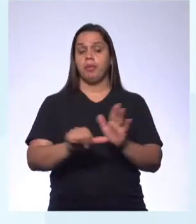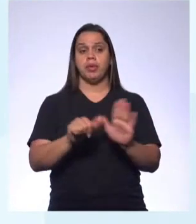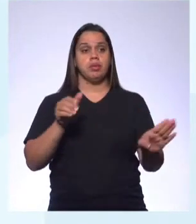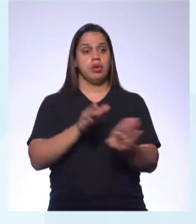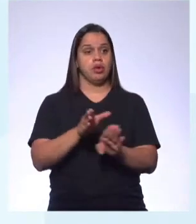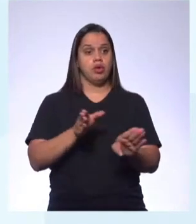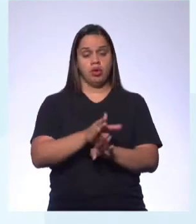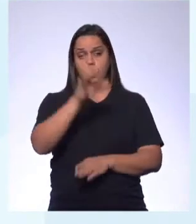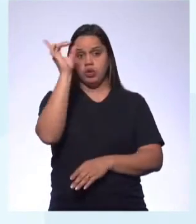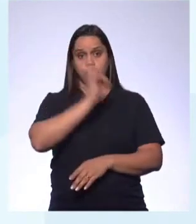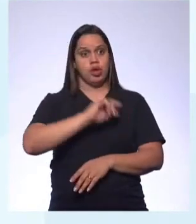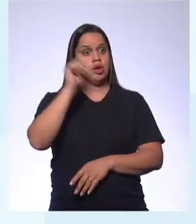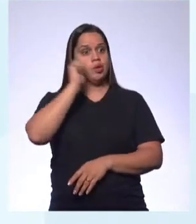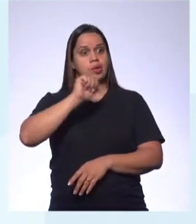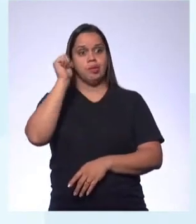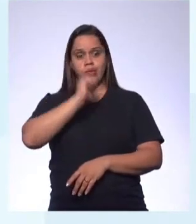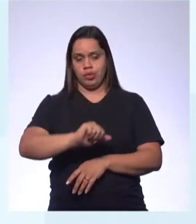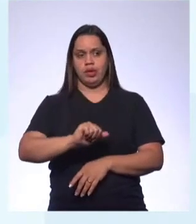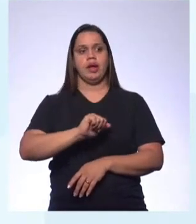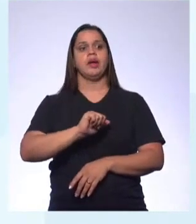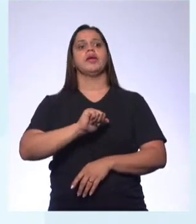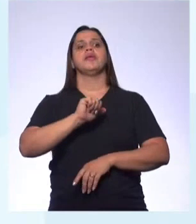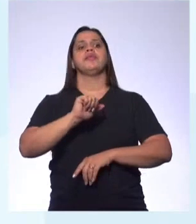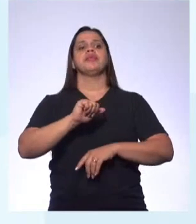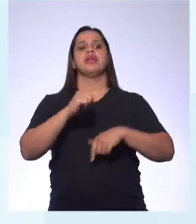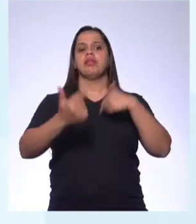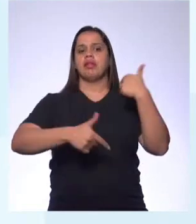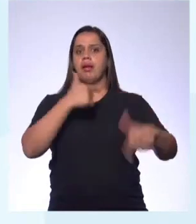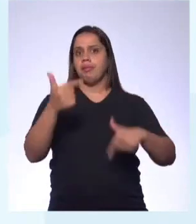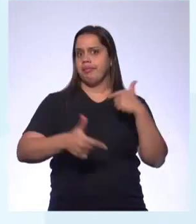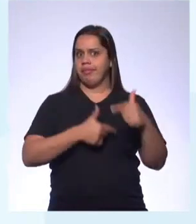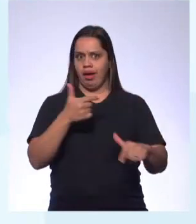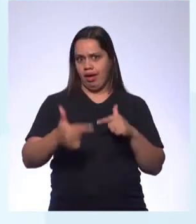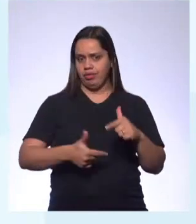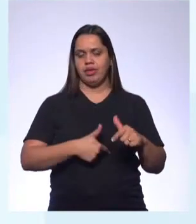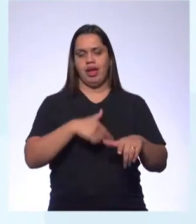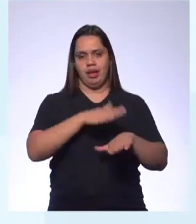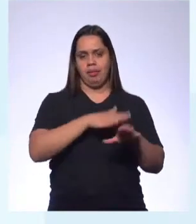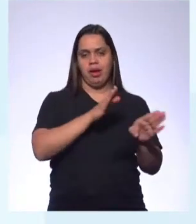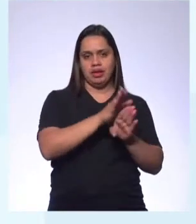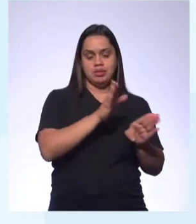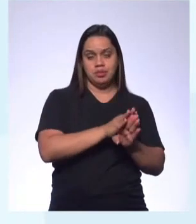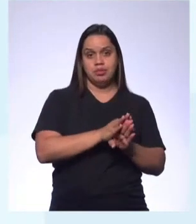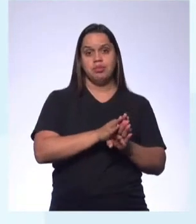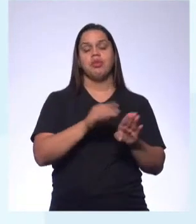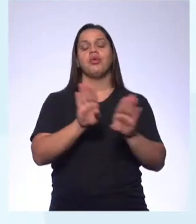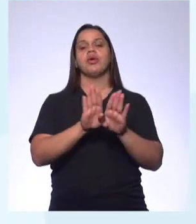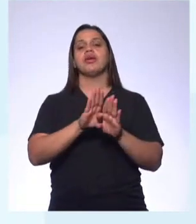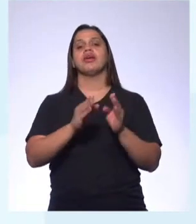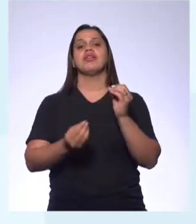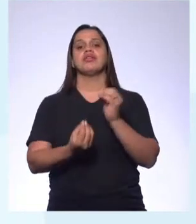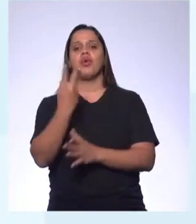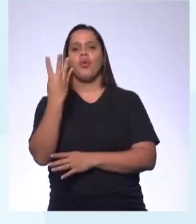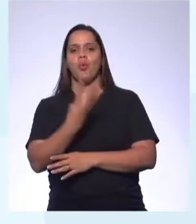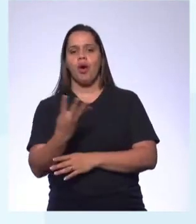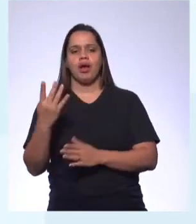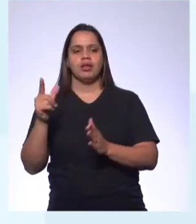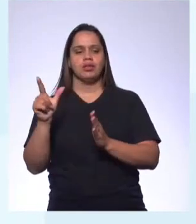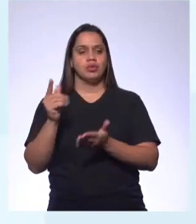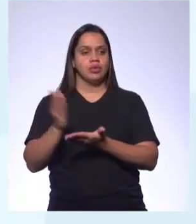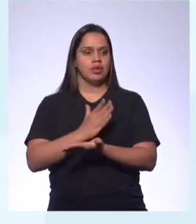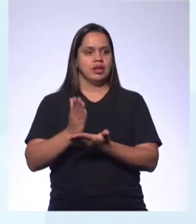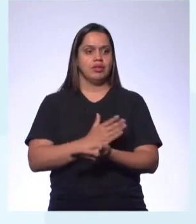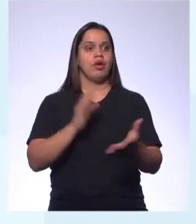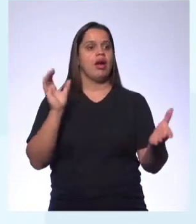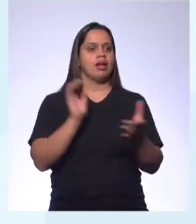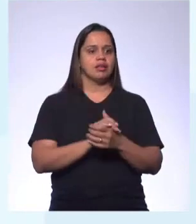dos Direitos da Mulher, trabalho do qual resultaram 4 livros. É casada com o escritor